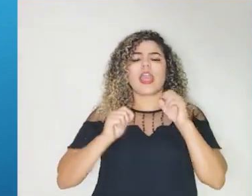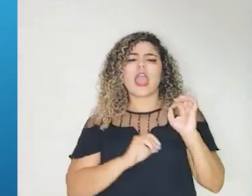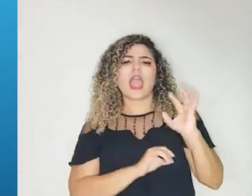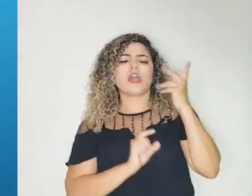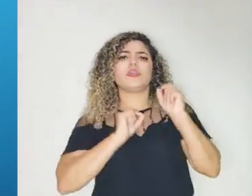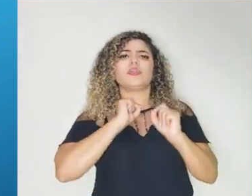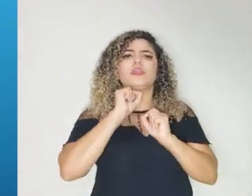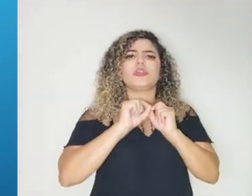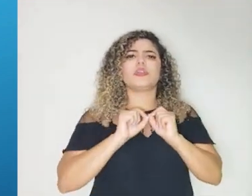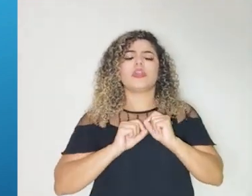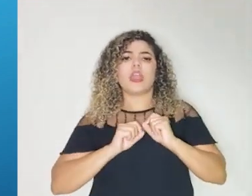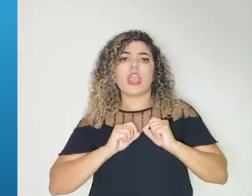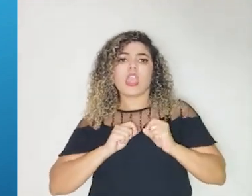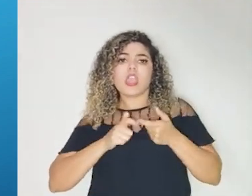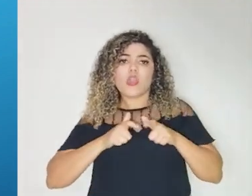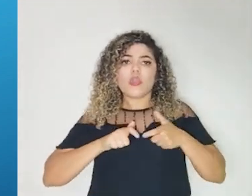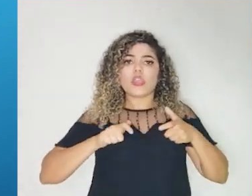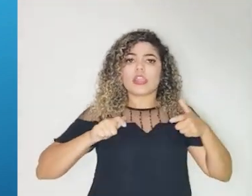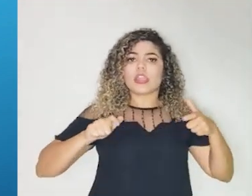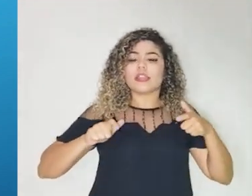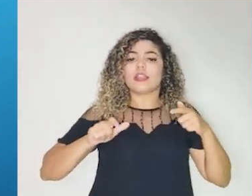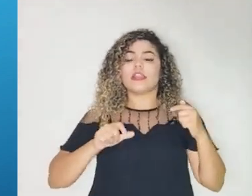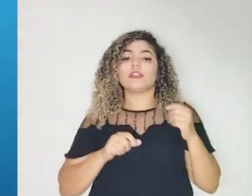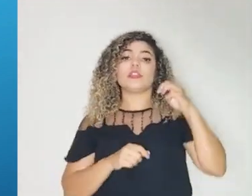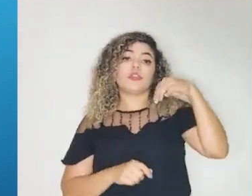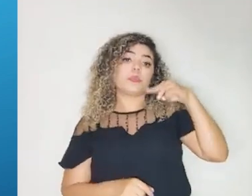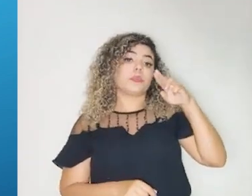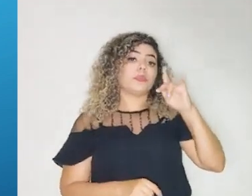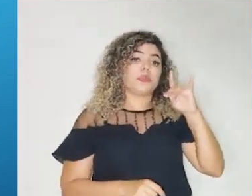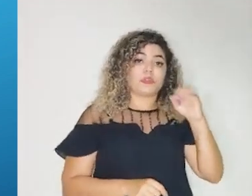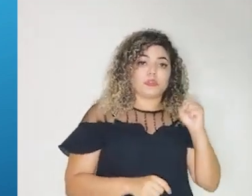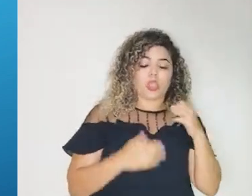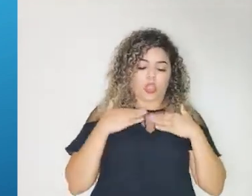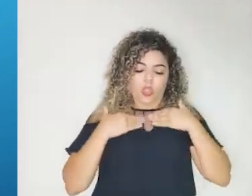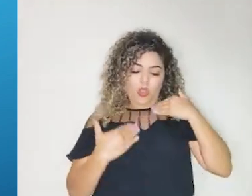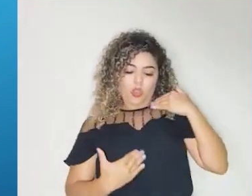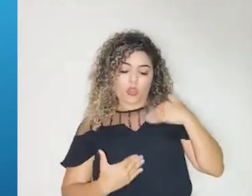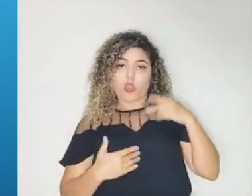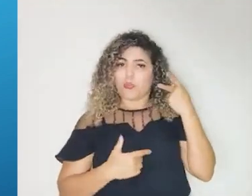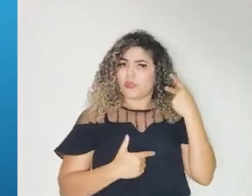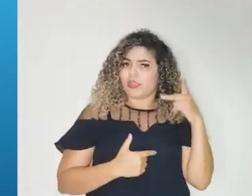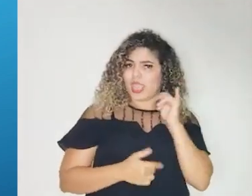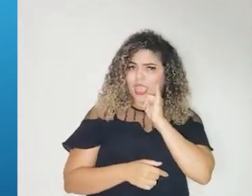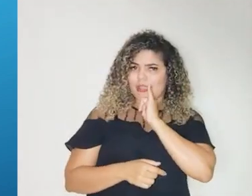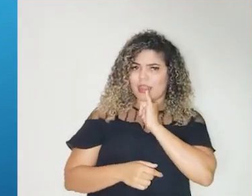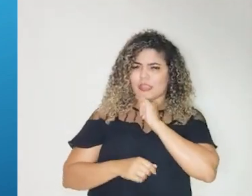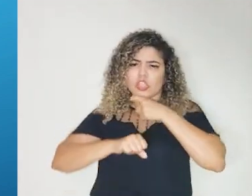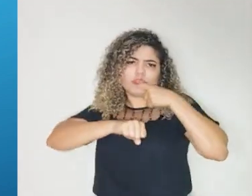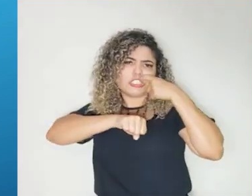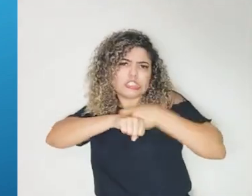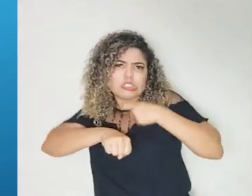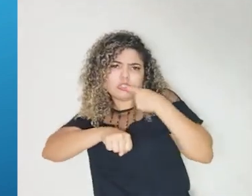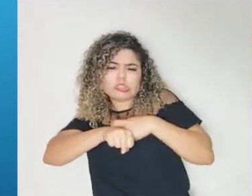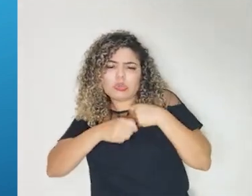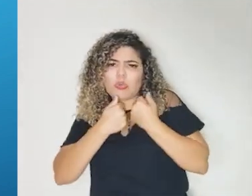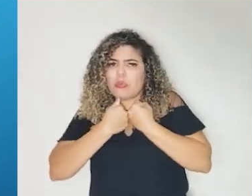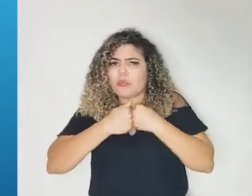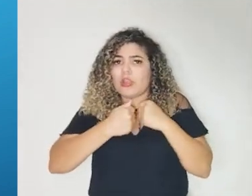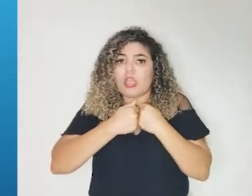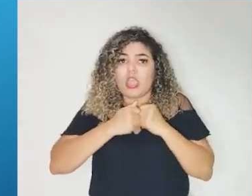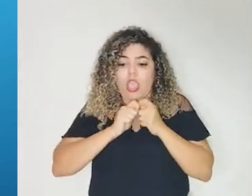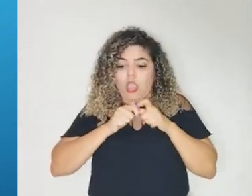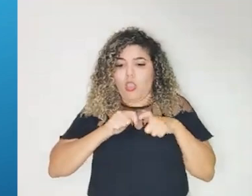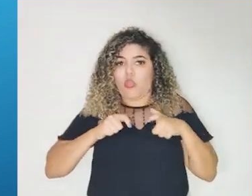ou seja, o crescimento a partir de mudas. O exoesqueleto, esse exoesqueleto rígido de quitina, ele não